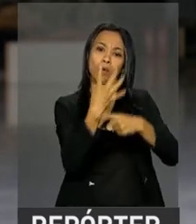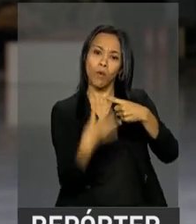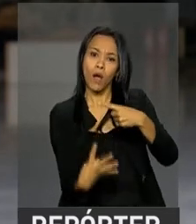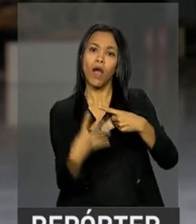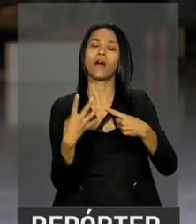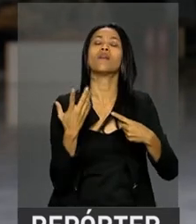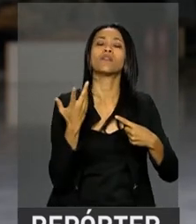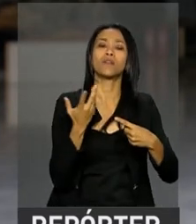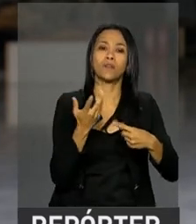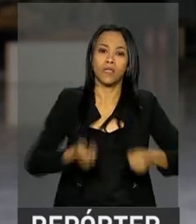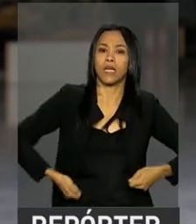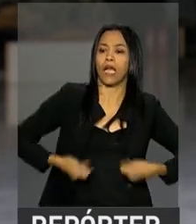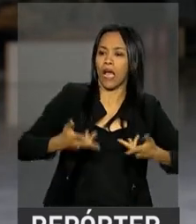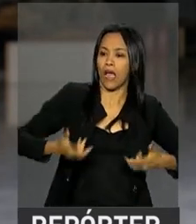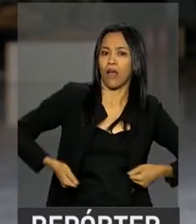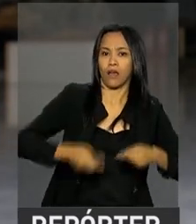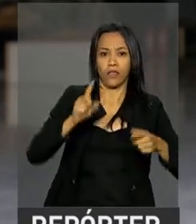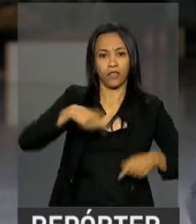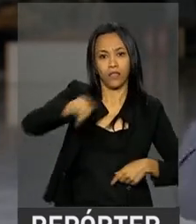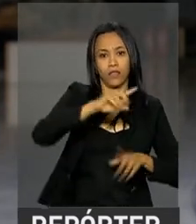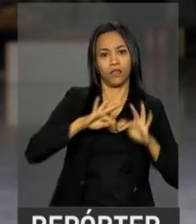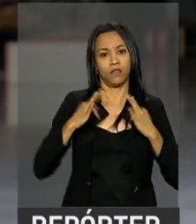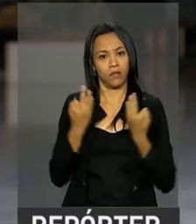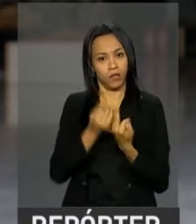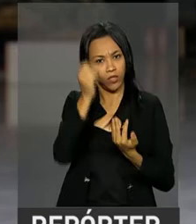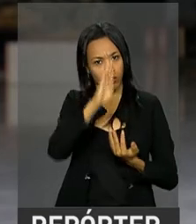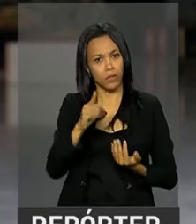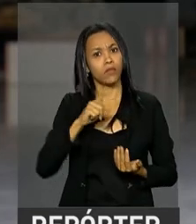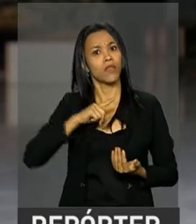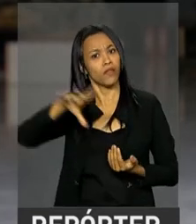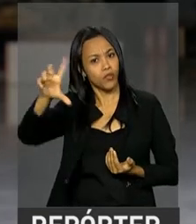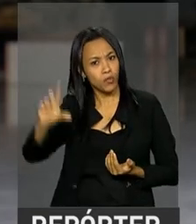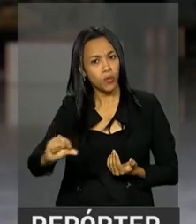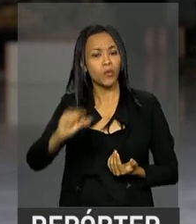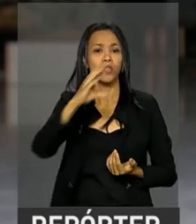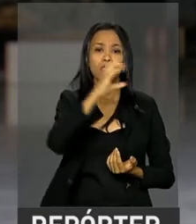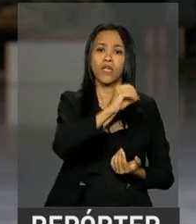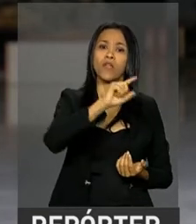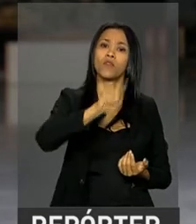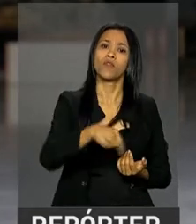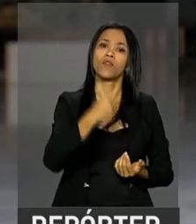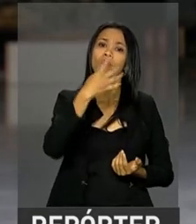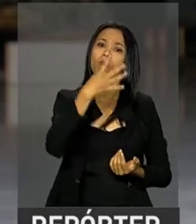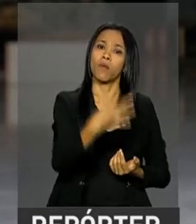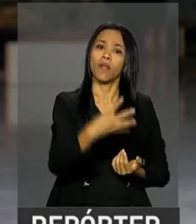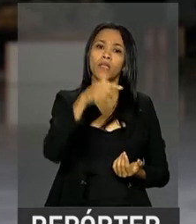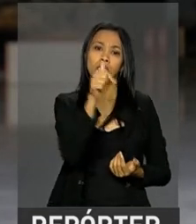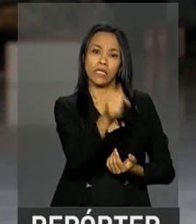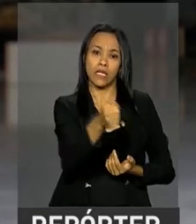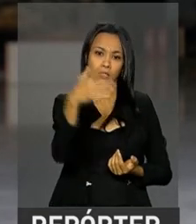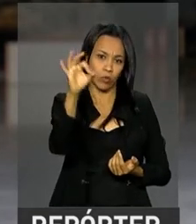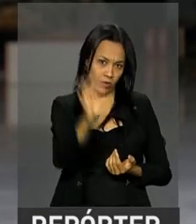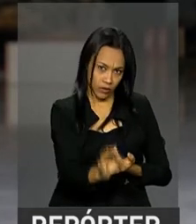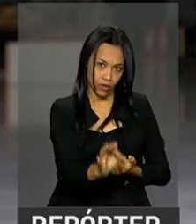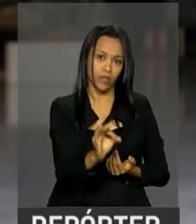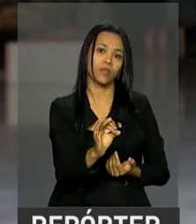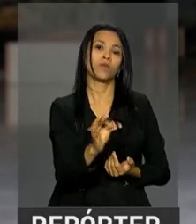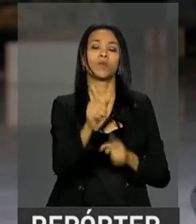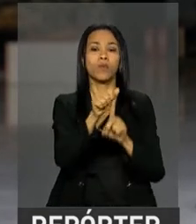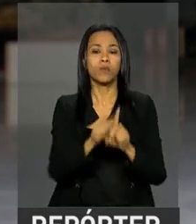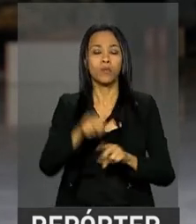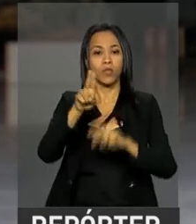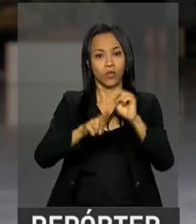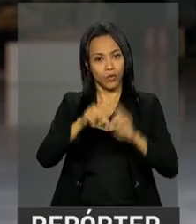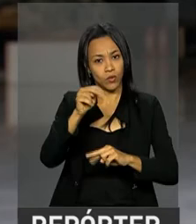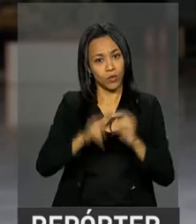das famílias brasileiras registrou queda nos preços de 0,47 por cento em junho